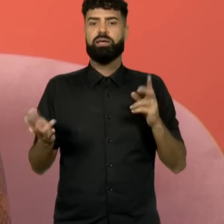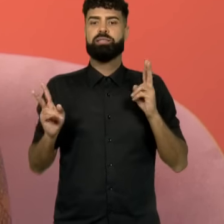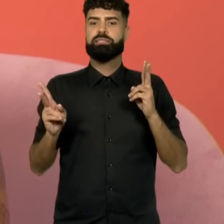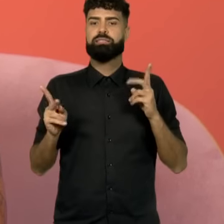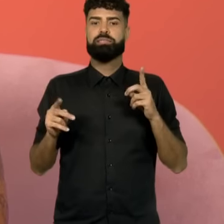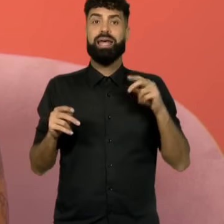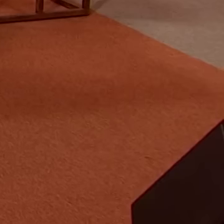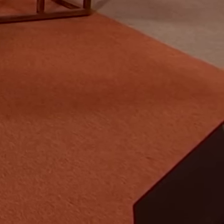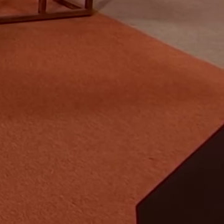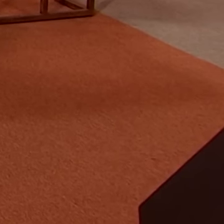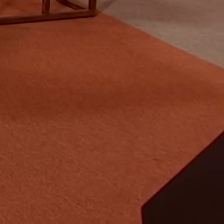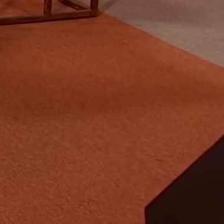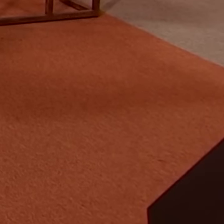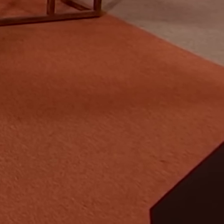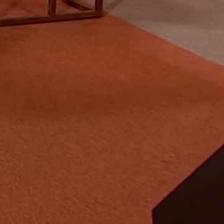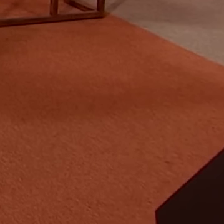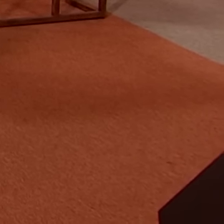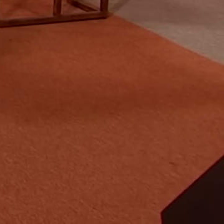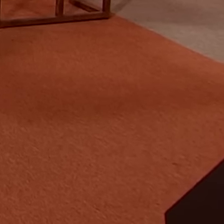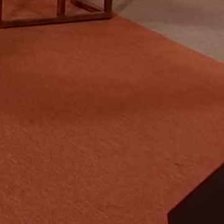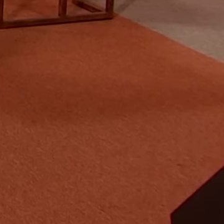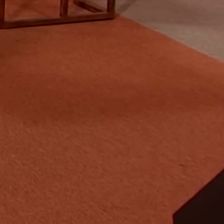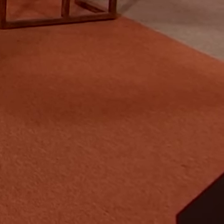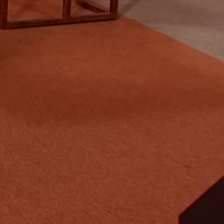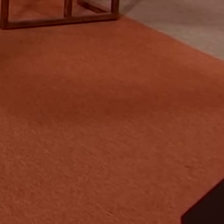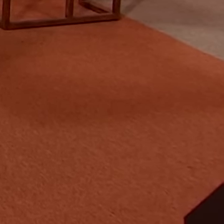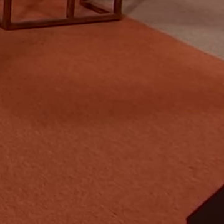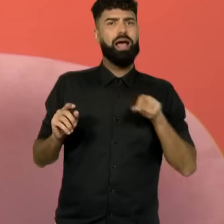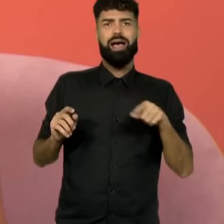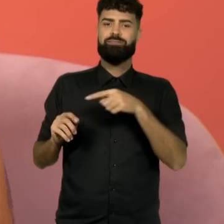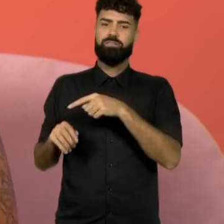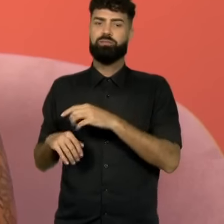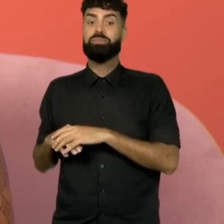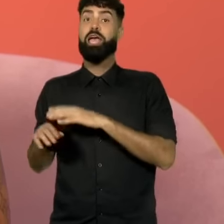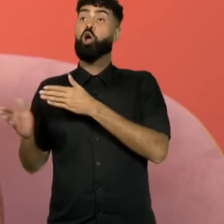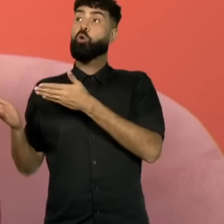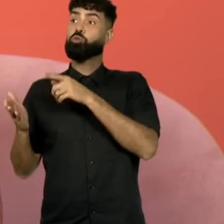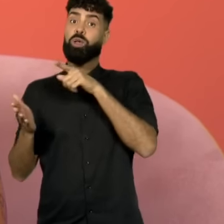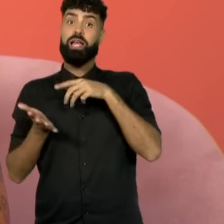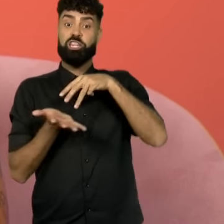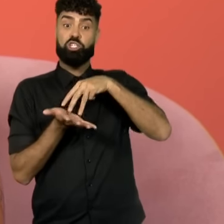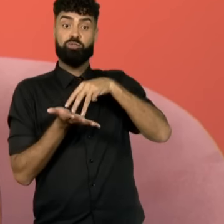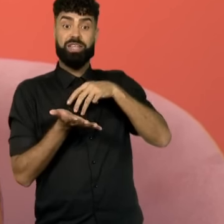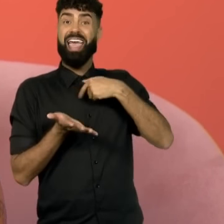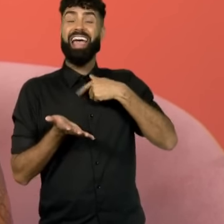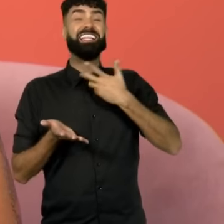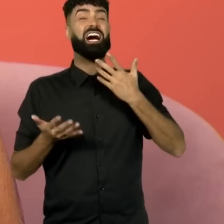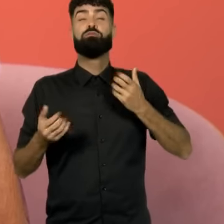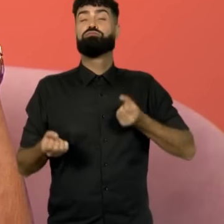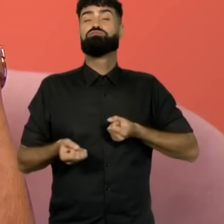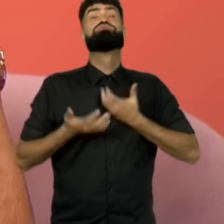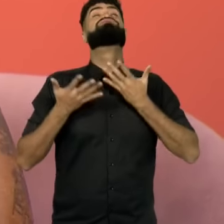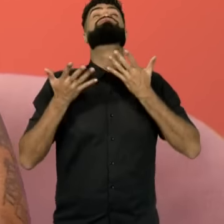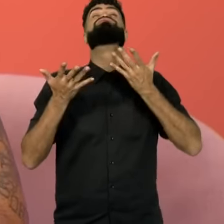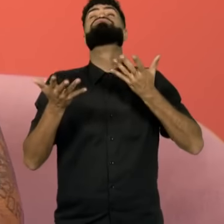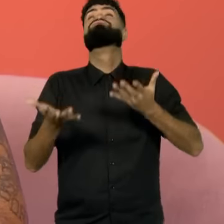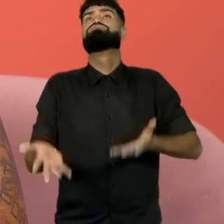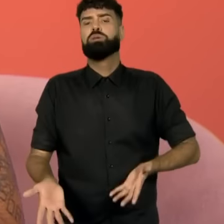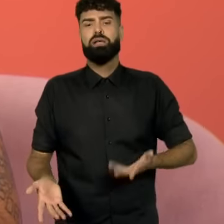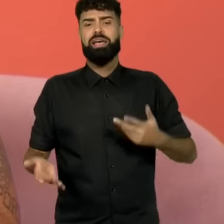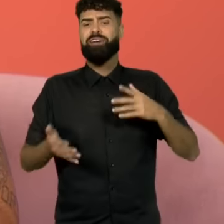dele. Então, convidou ela pra desfilar. Ali ela se... Nossa! Ela se recebeu.